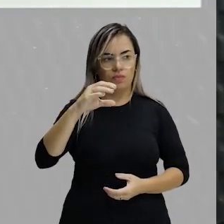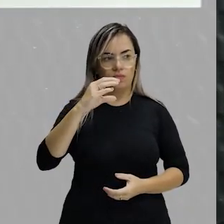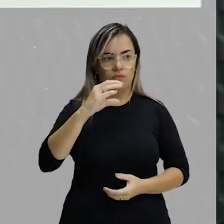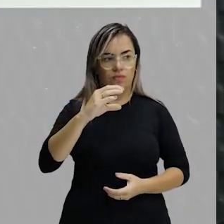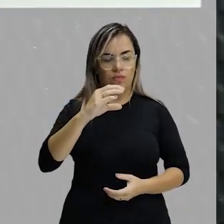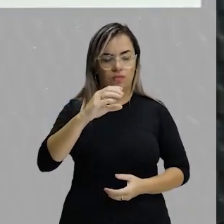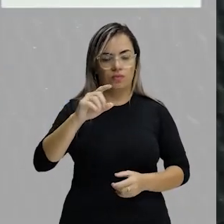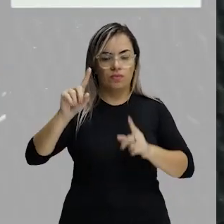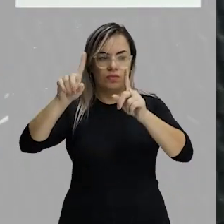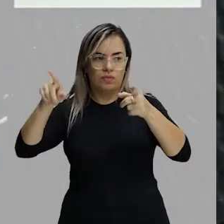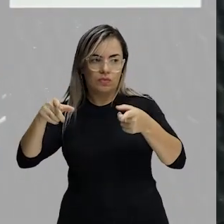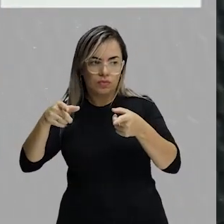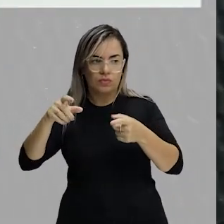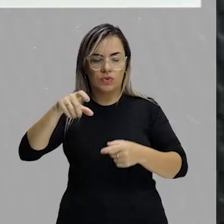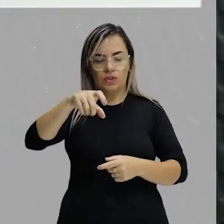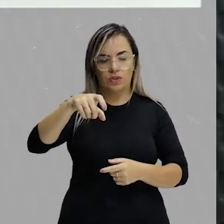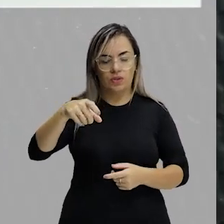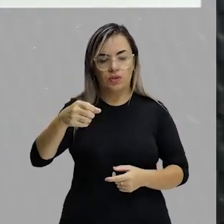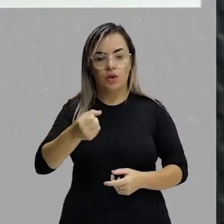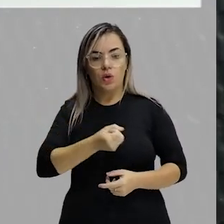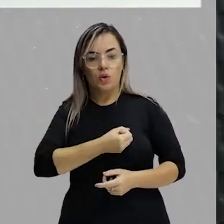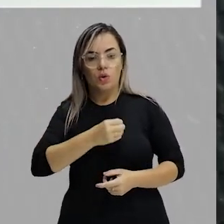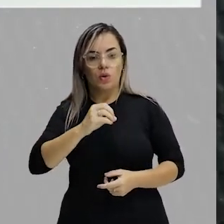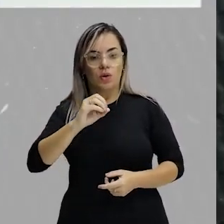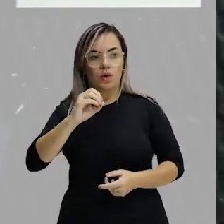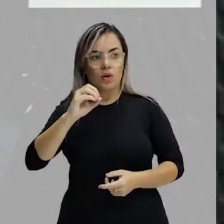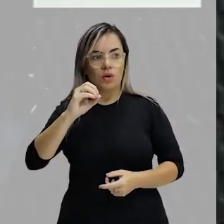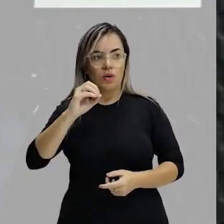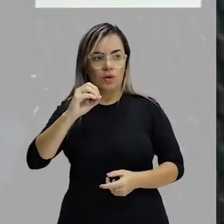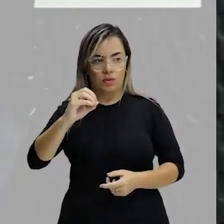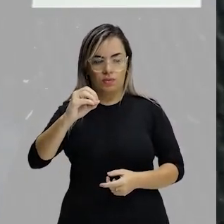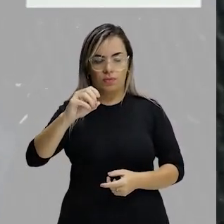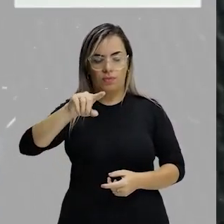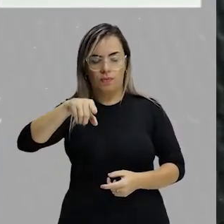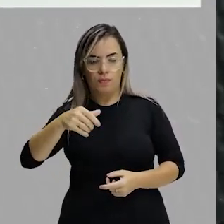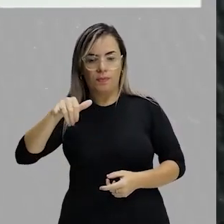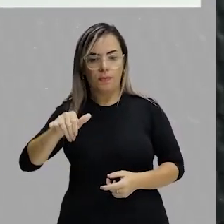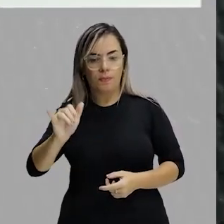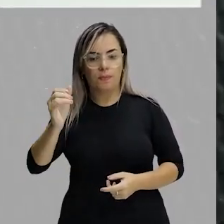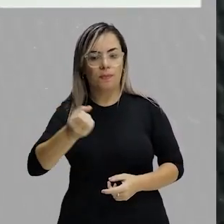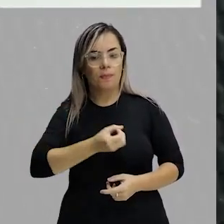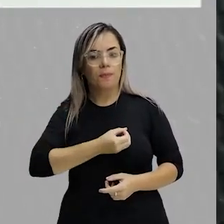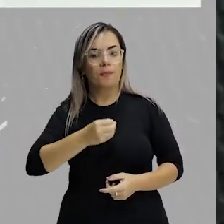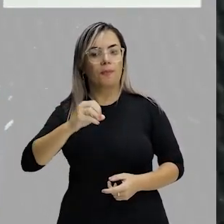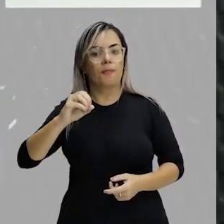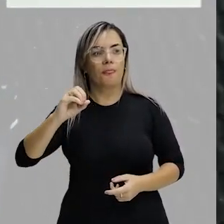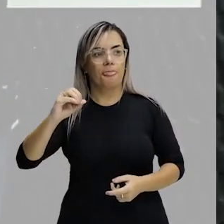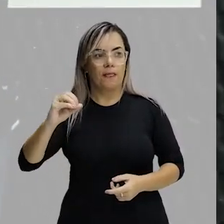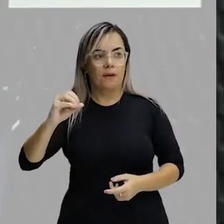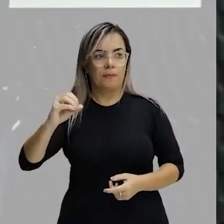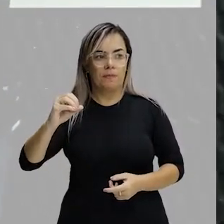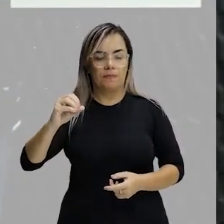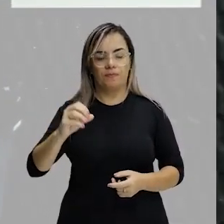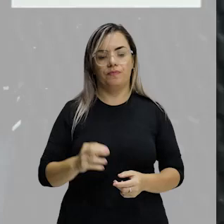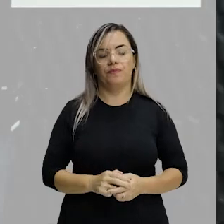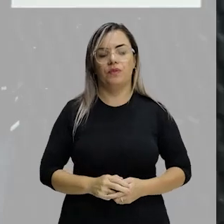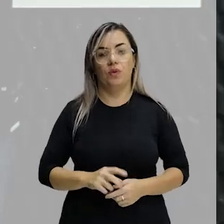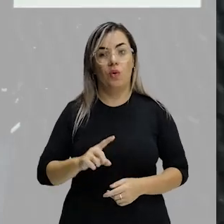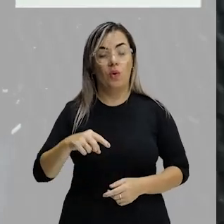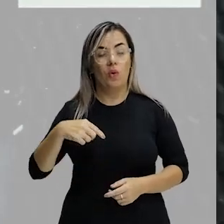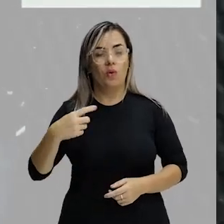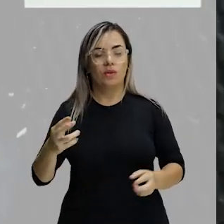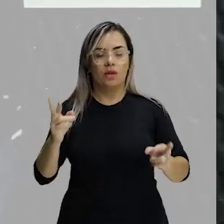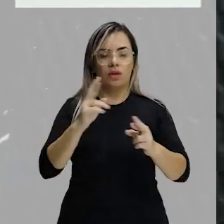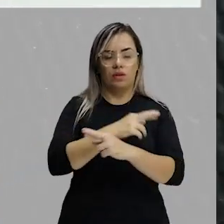aí. Outra relação importante que a gente usa nas questões são as relações de A, de B e de